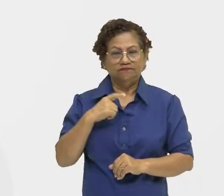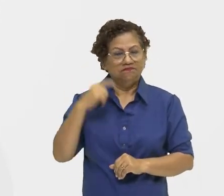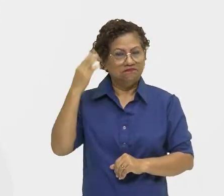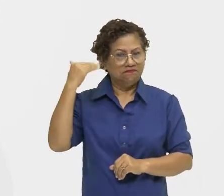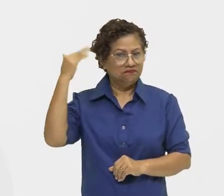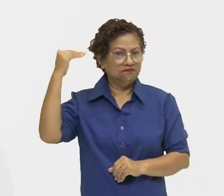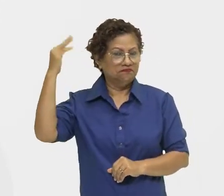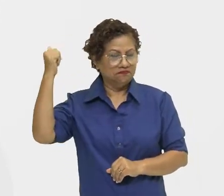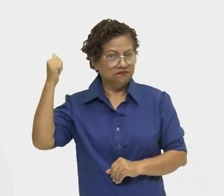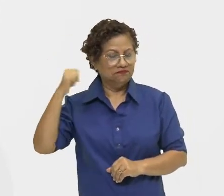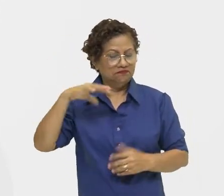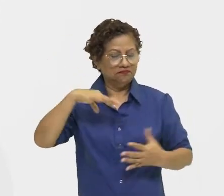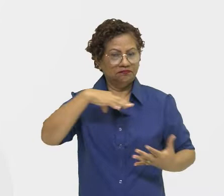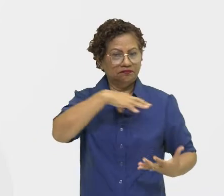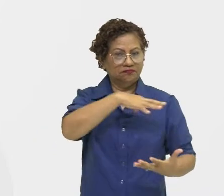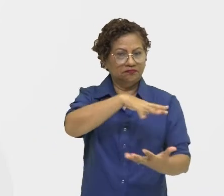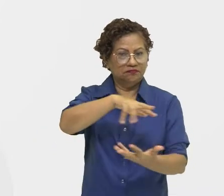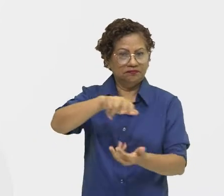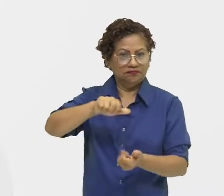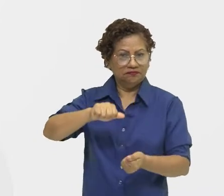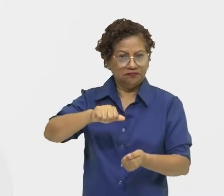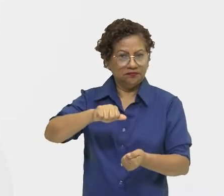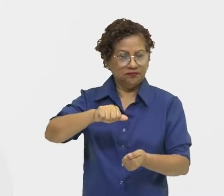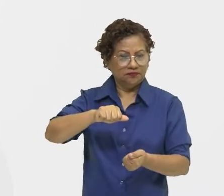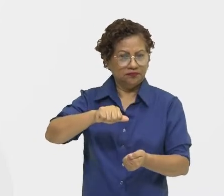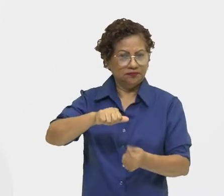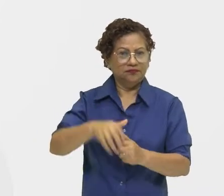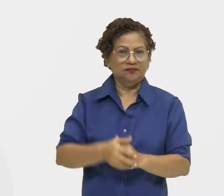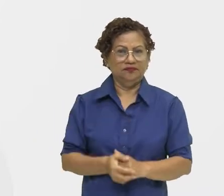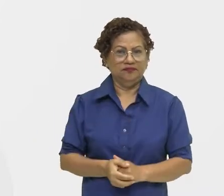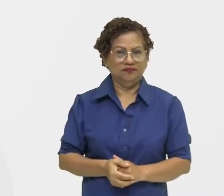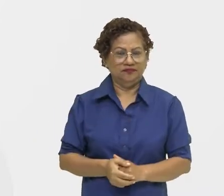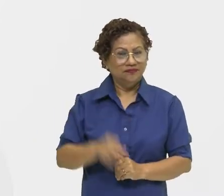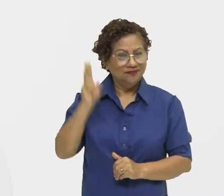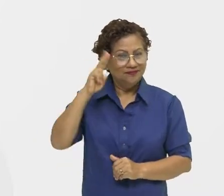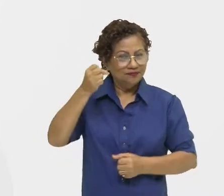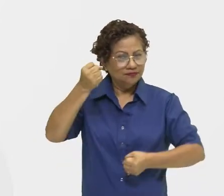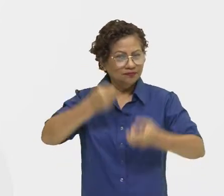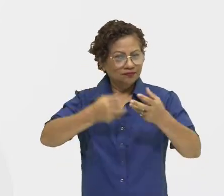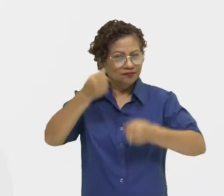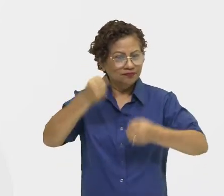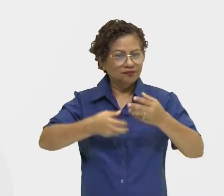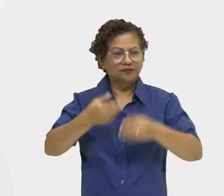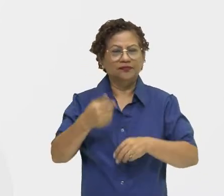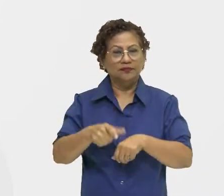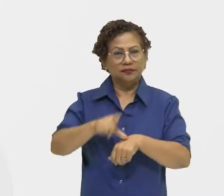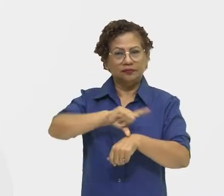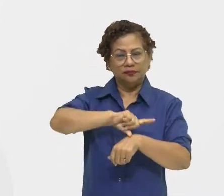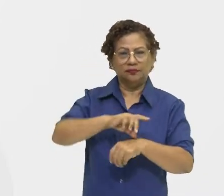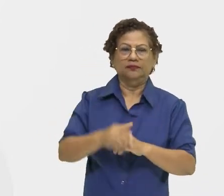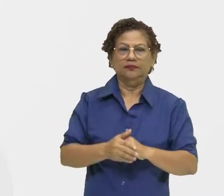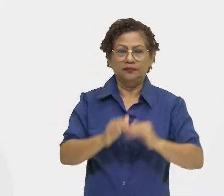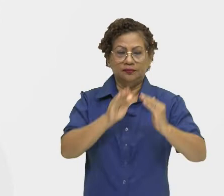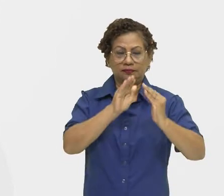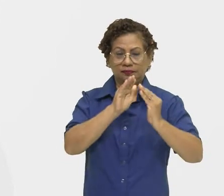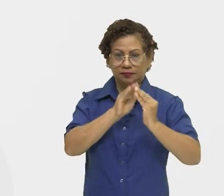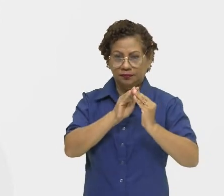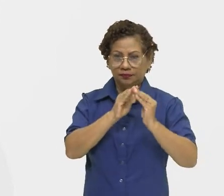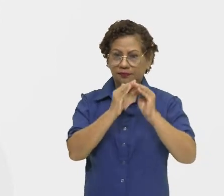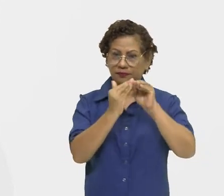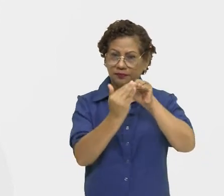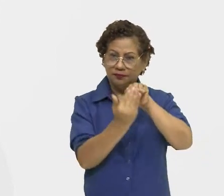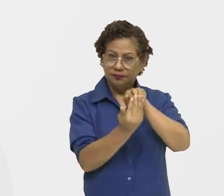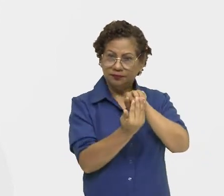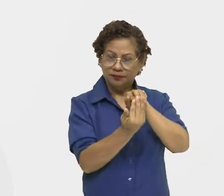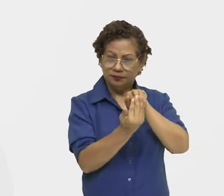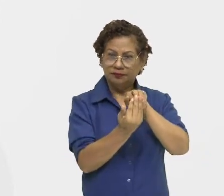do mundo. Olha só, como a gente viu no início da aula, né? As pirâmides a gente já identificou. Opa,